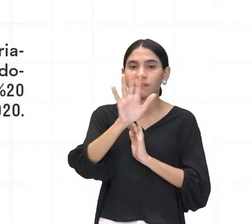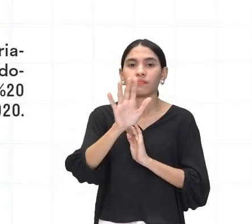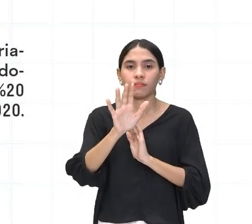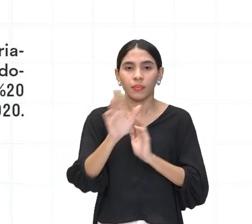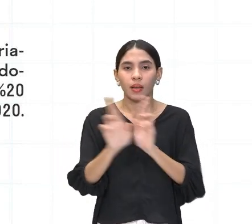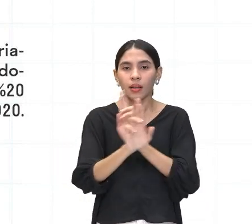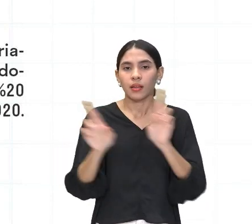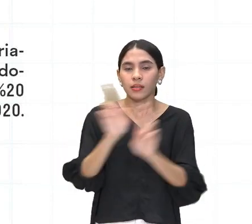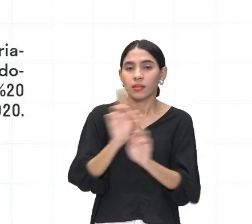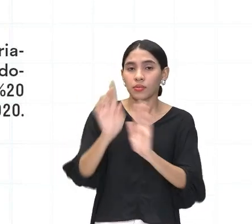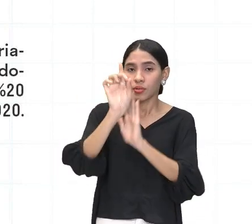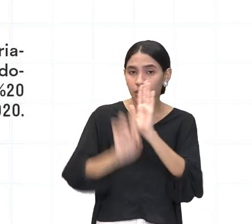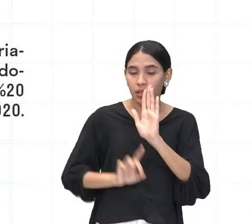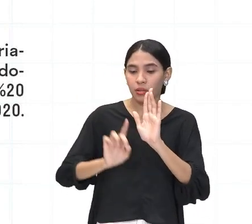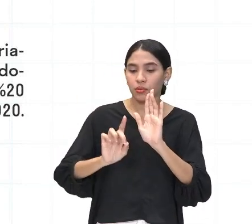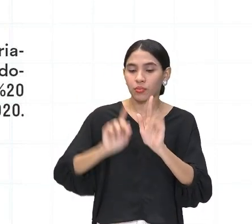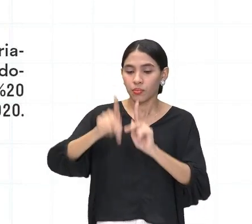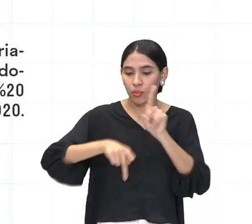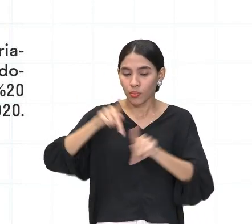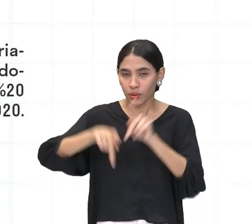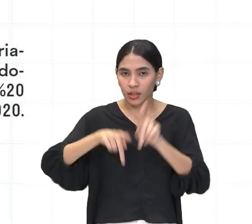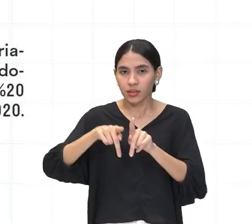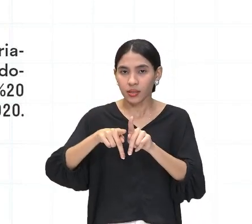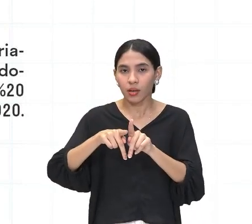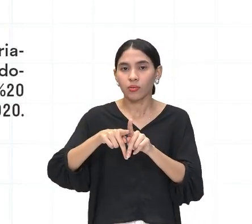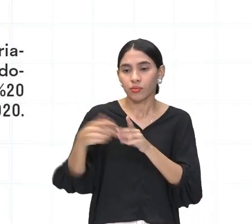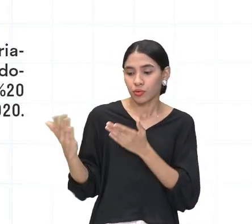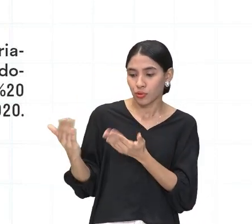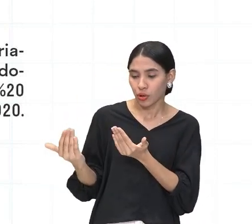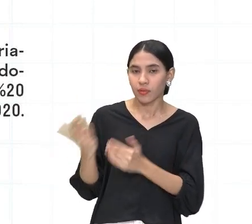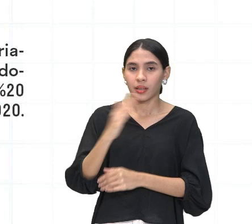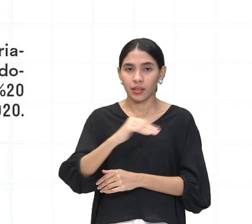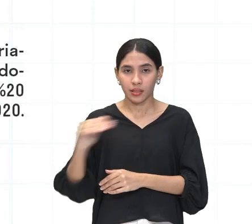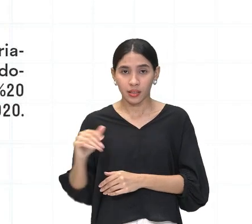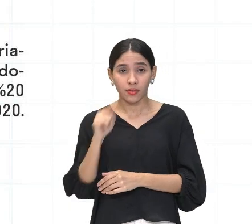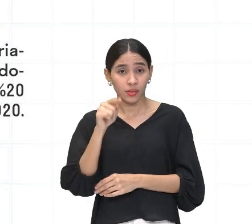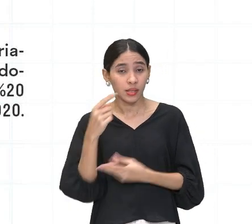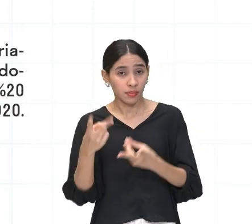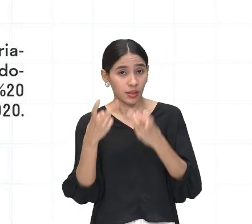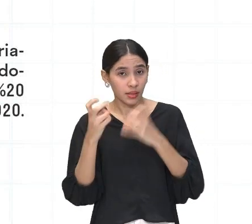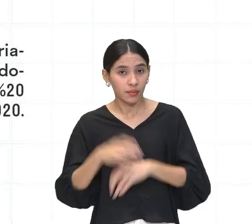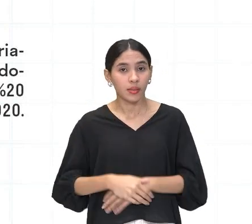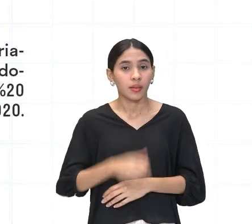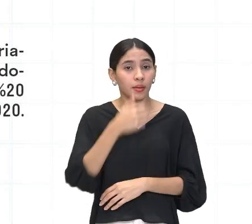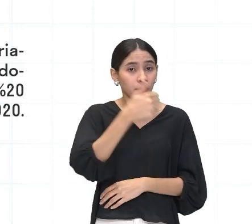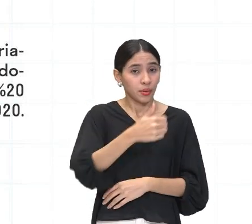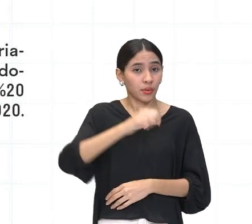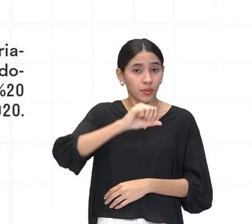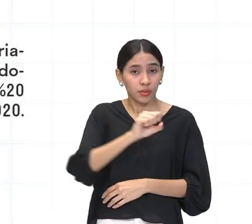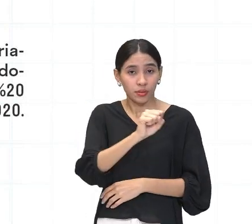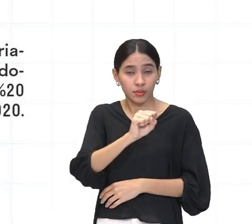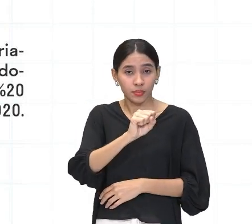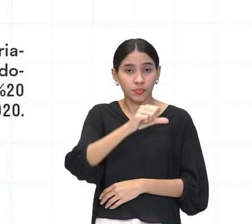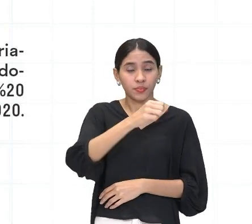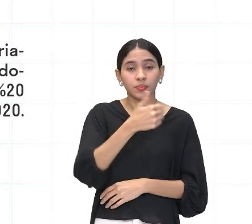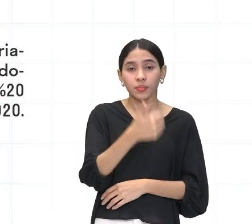aos direitos da população infanto-juvenil. Então vejam, né, que lá no ano de 1990, né, buscou-se fazer